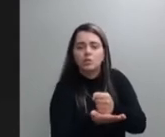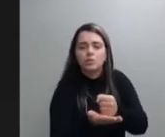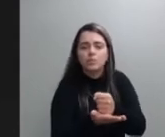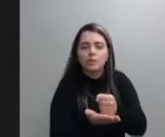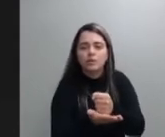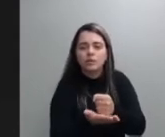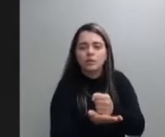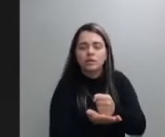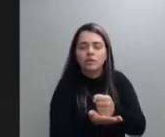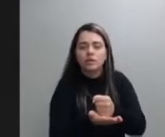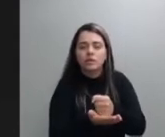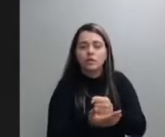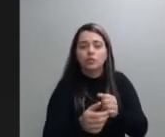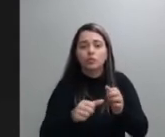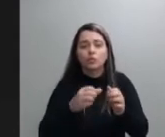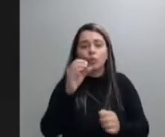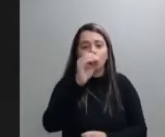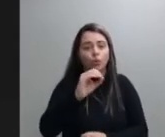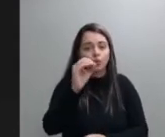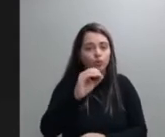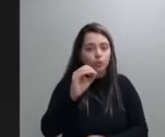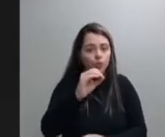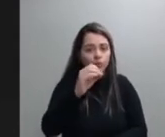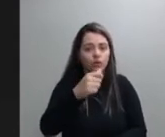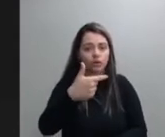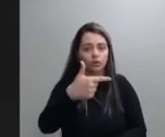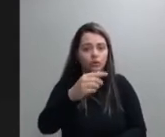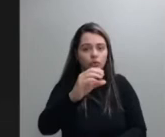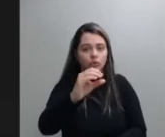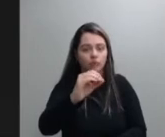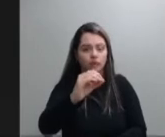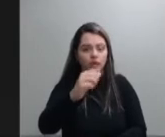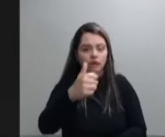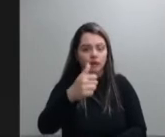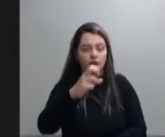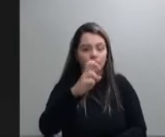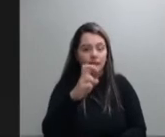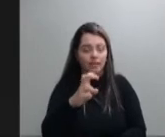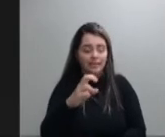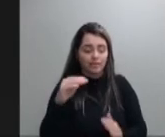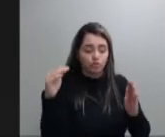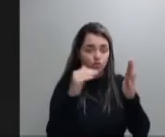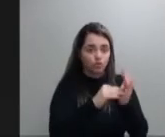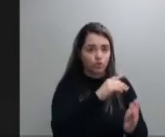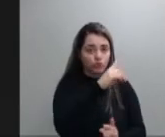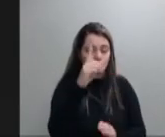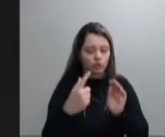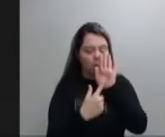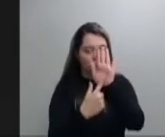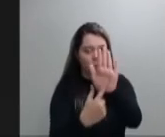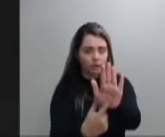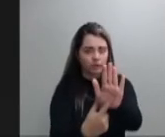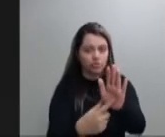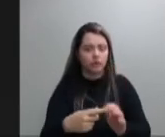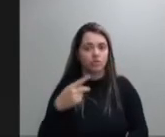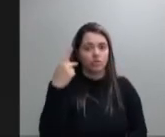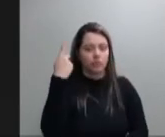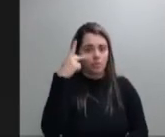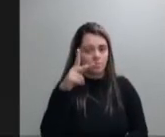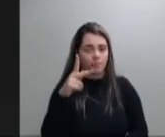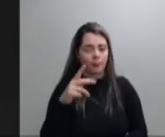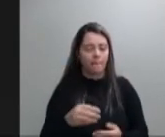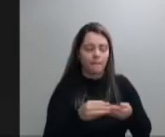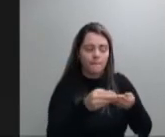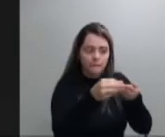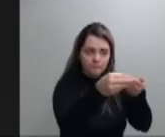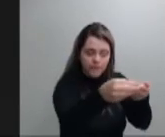outubro de 2015 garantindo como data limite para aquisição de títulos aquela fixada para a entrega no